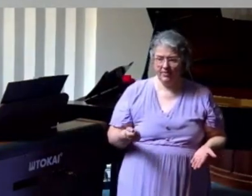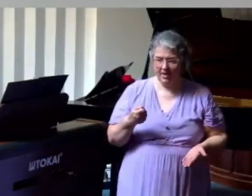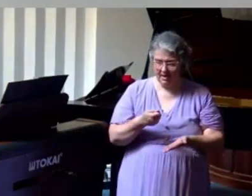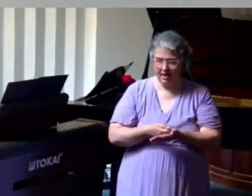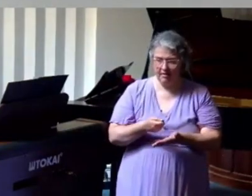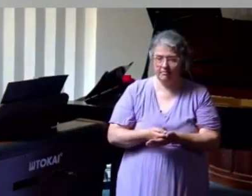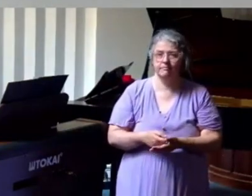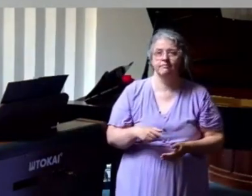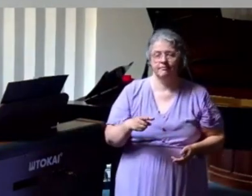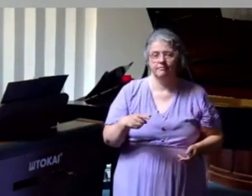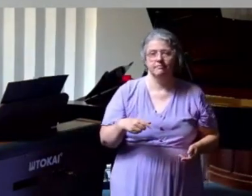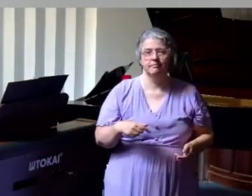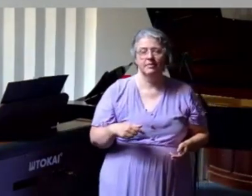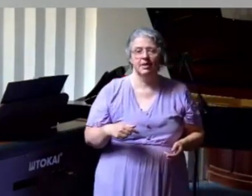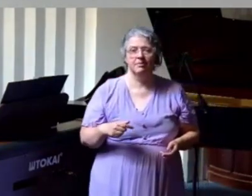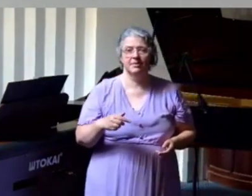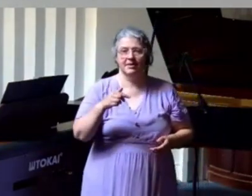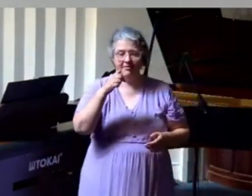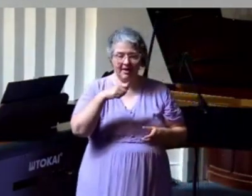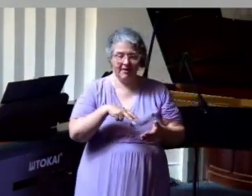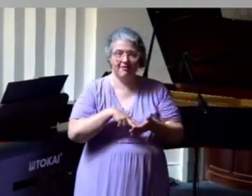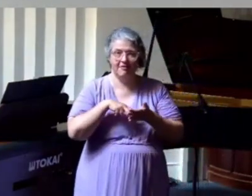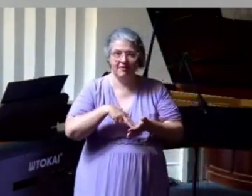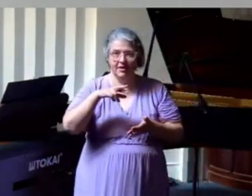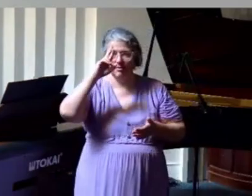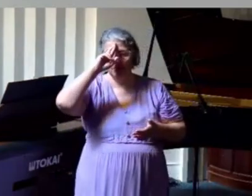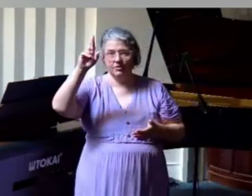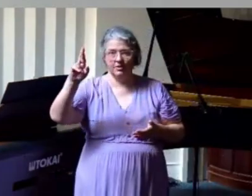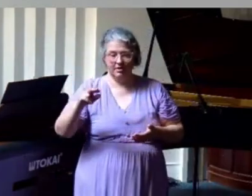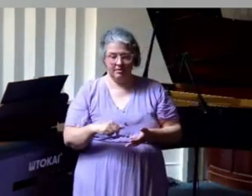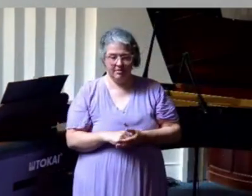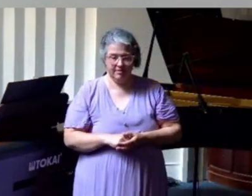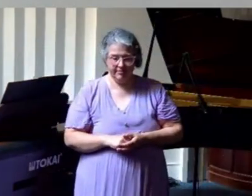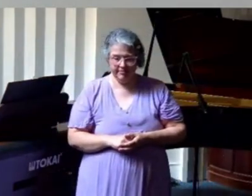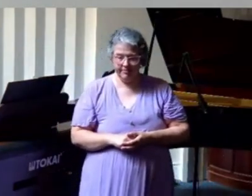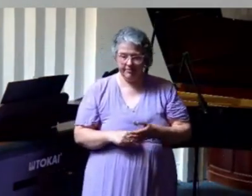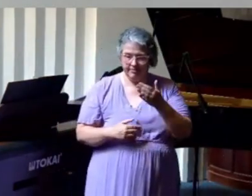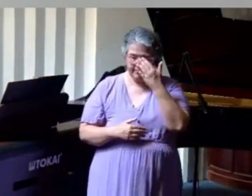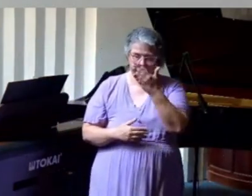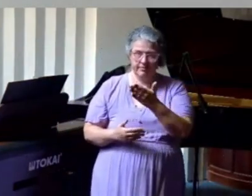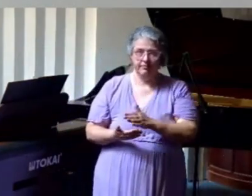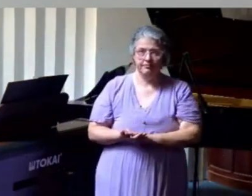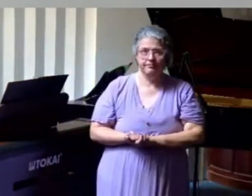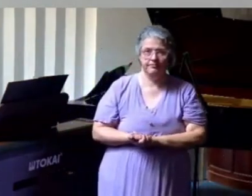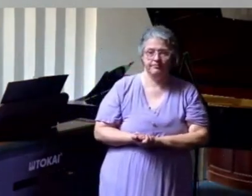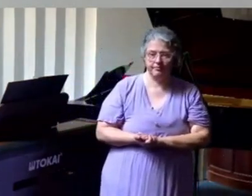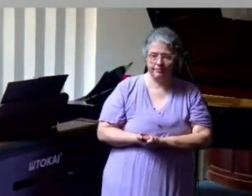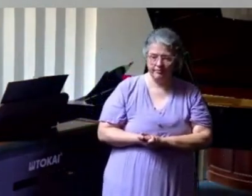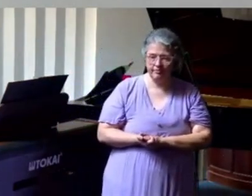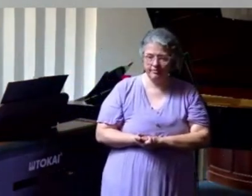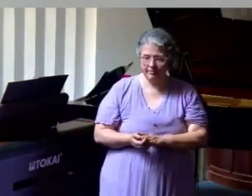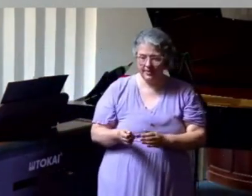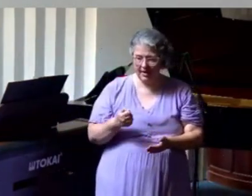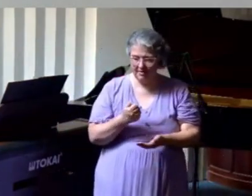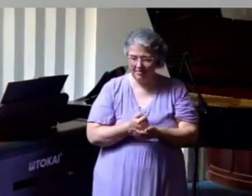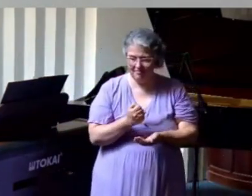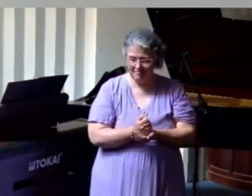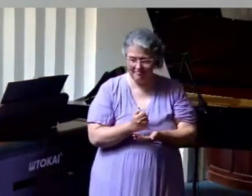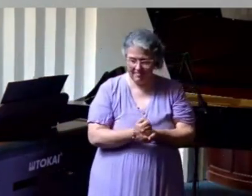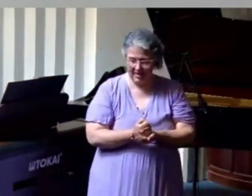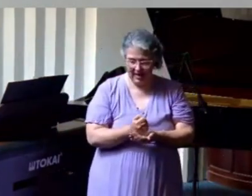no Senhor por você mesmo. Eu sei que muitos são muito agradecidos porque têm uma